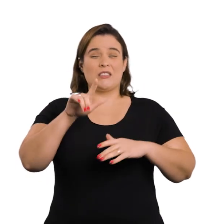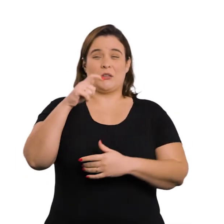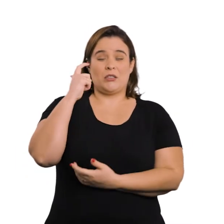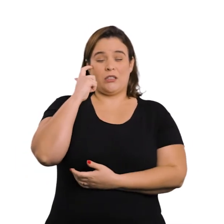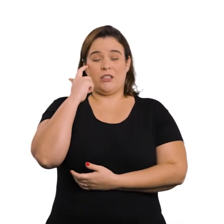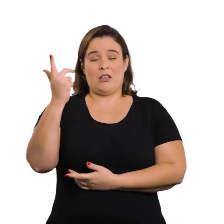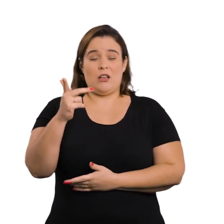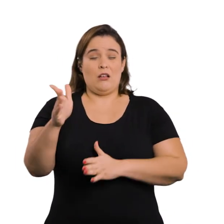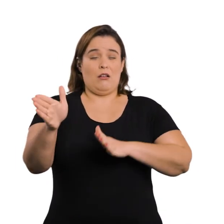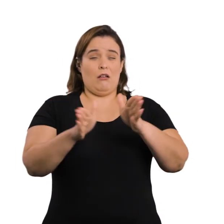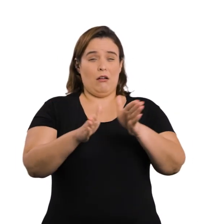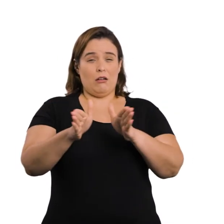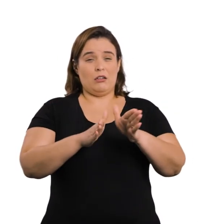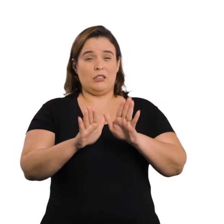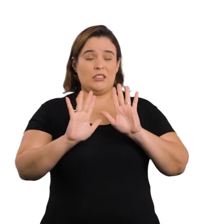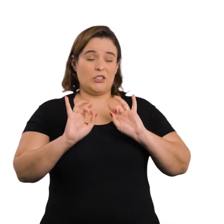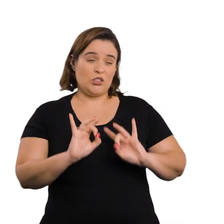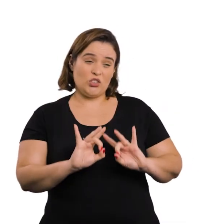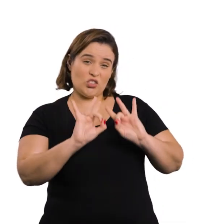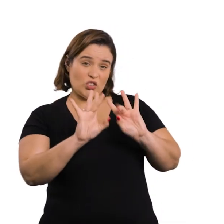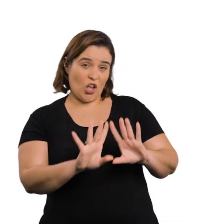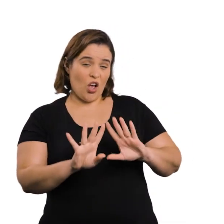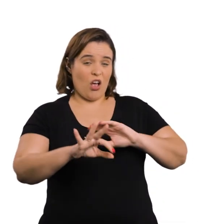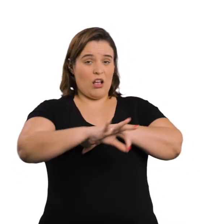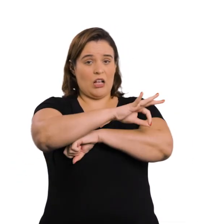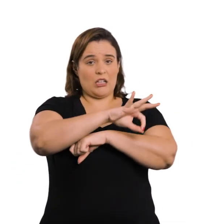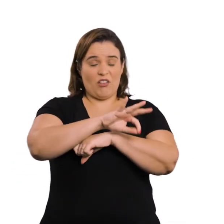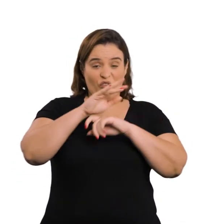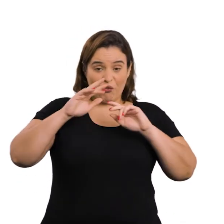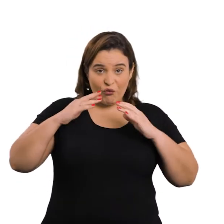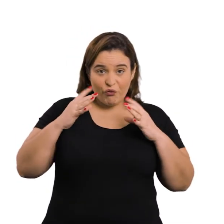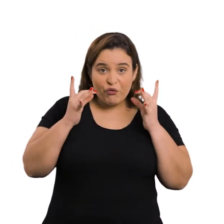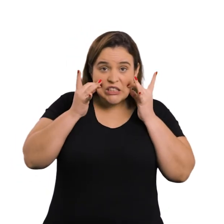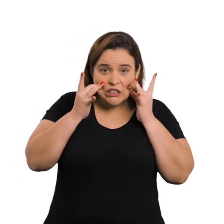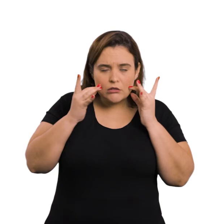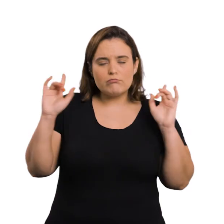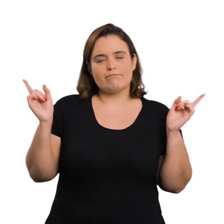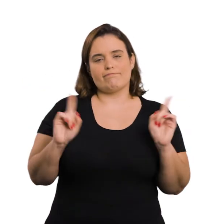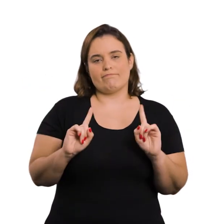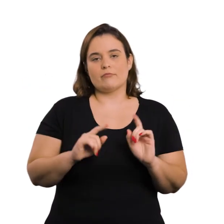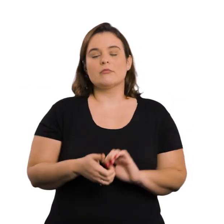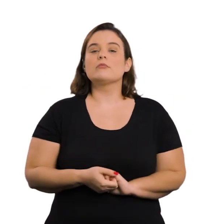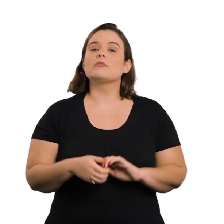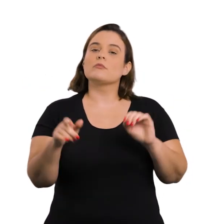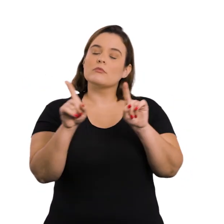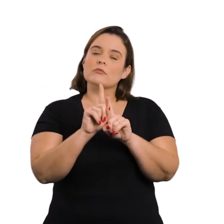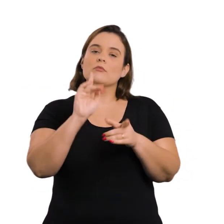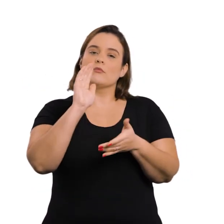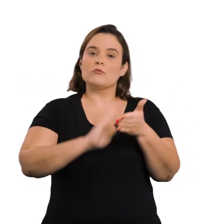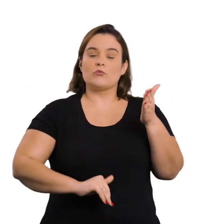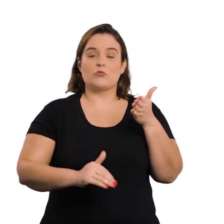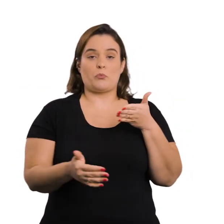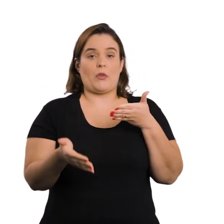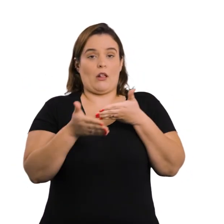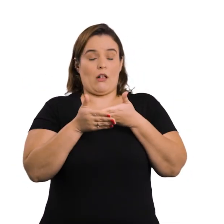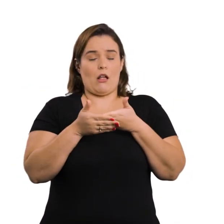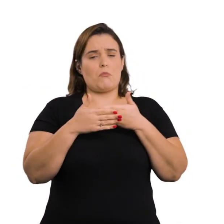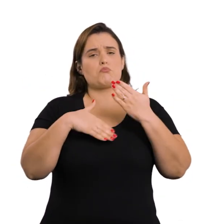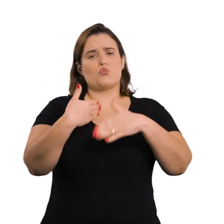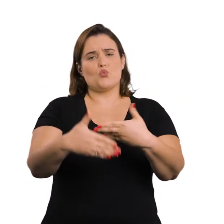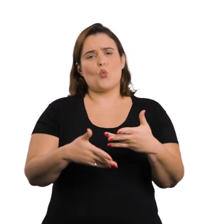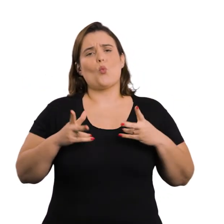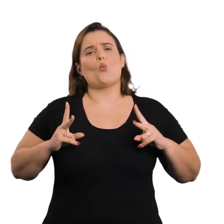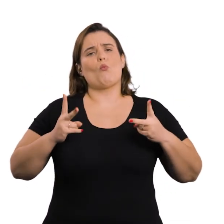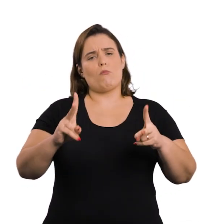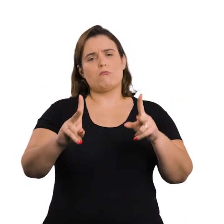visão equivocada de que a acessibilidade refere-se somente às barreiras arquitetônicas. Convém ressaltar que a eliminação das